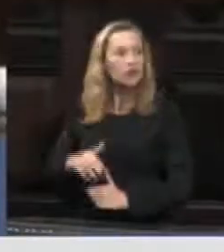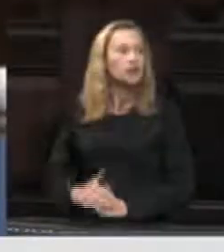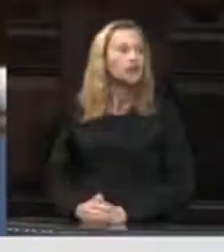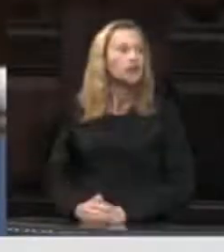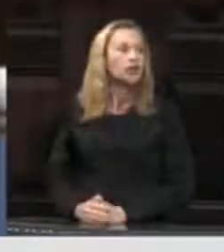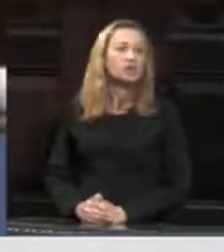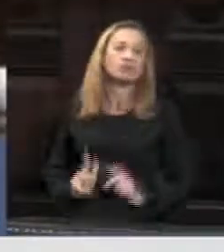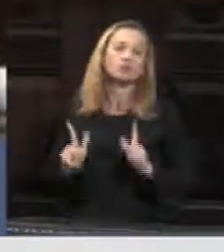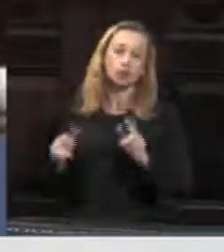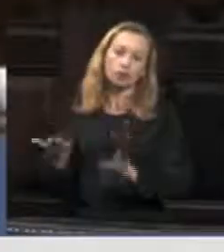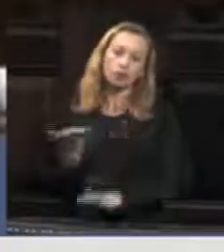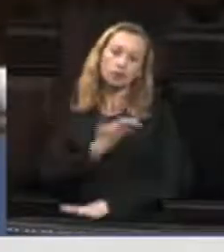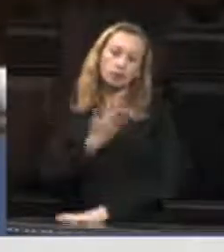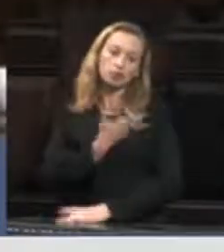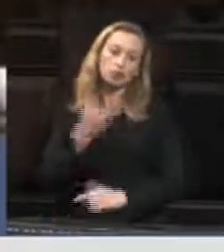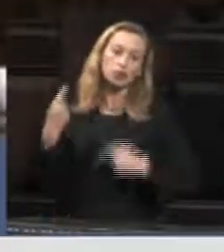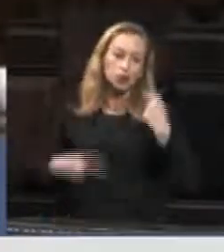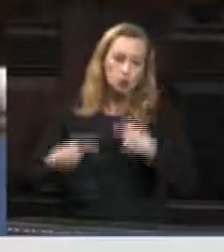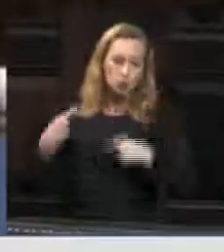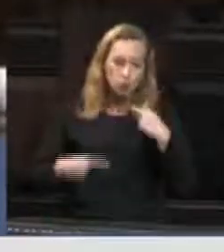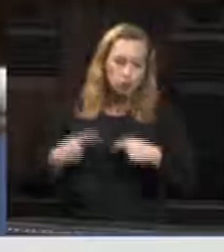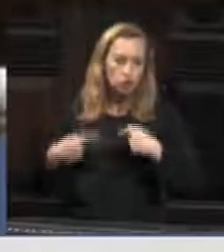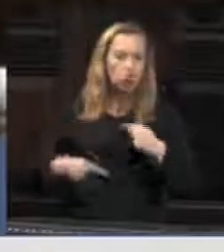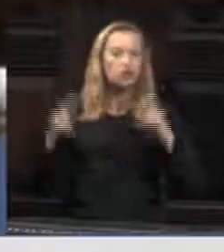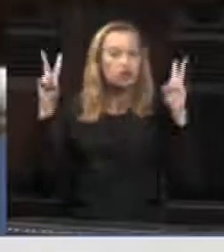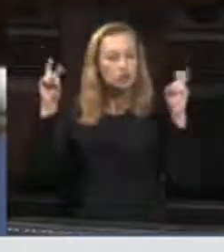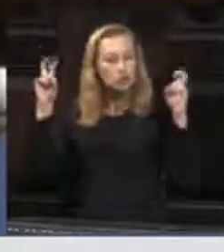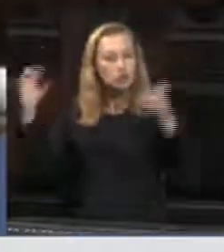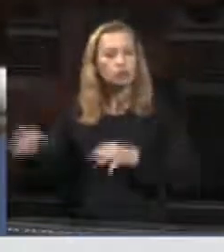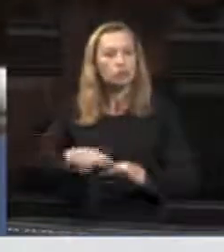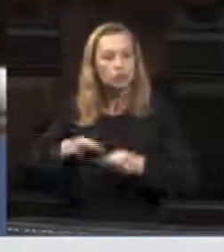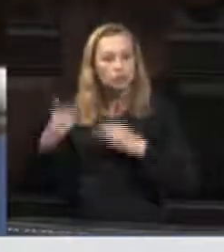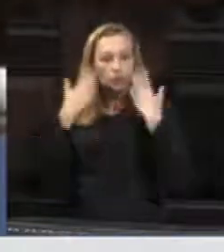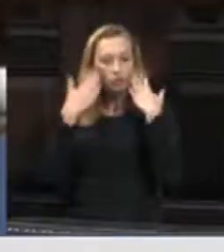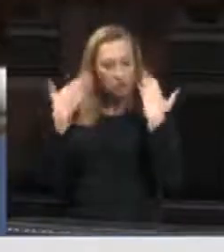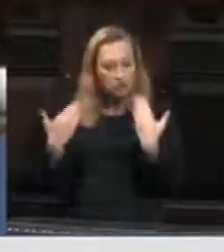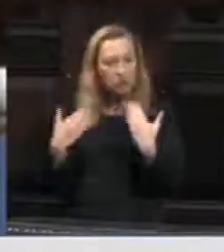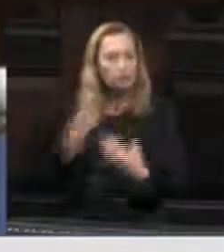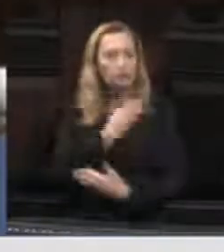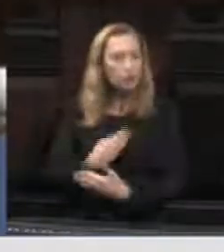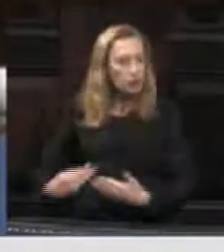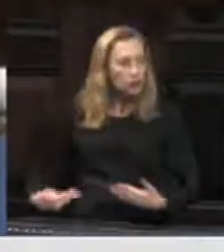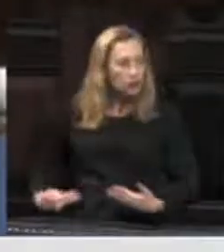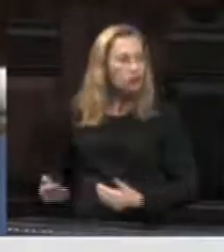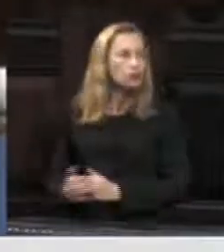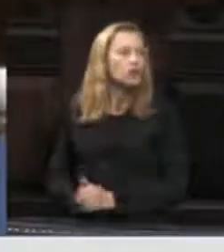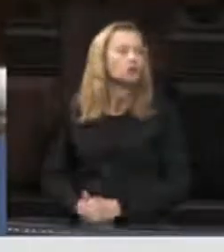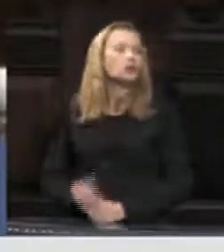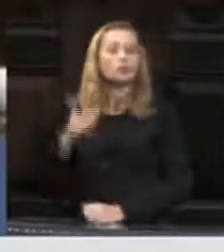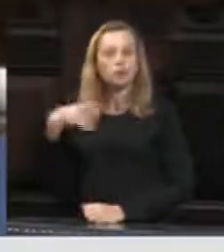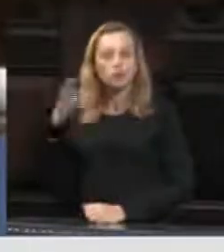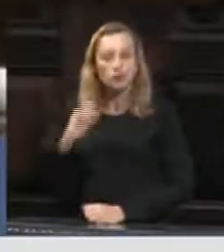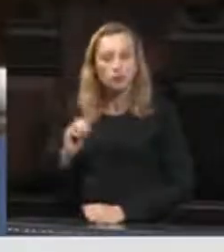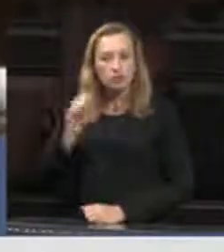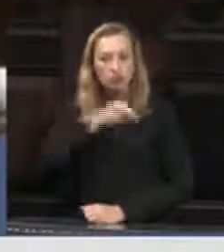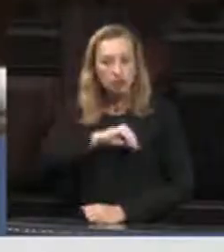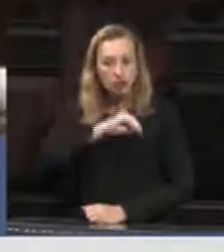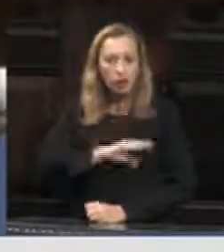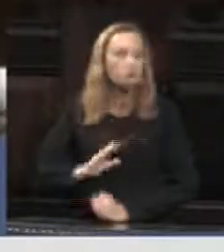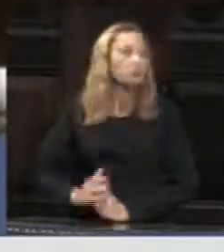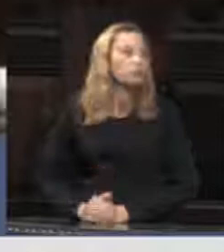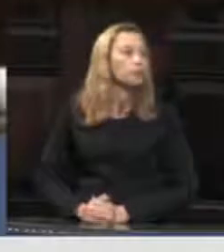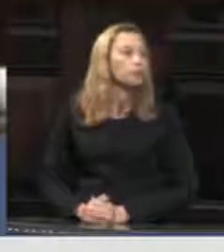colegas discutir o projeto apresentado pelo governador sobre o piso salarial regional